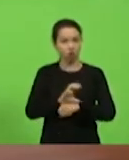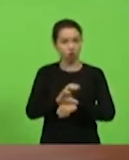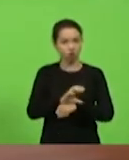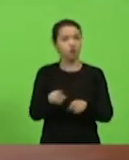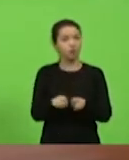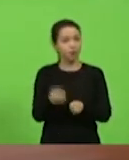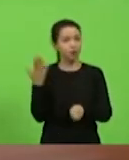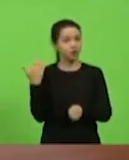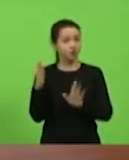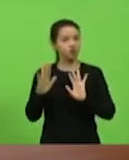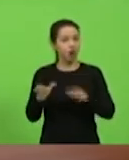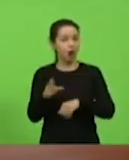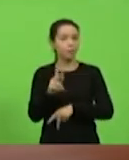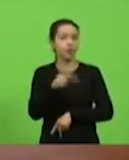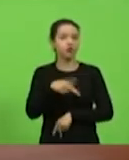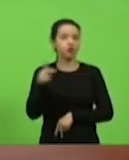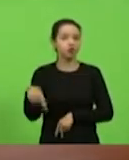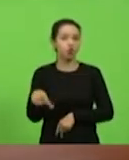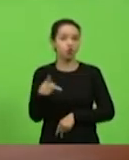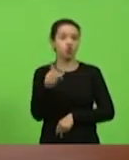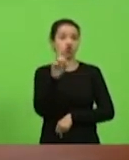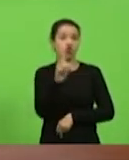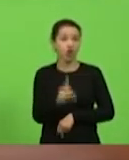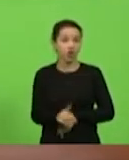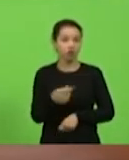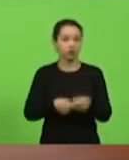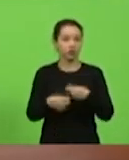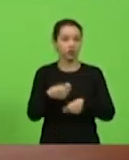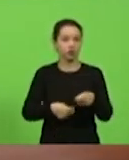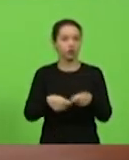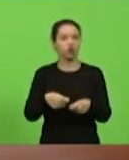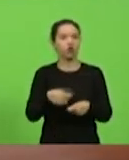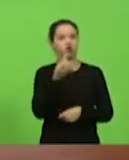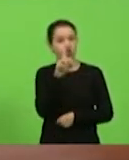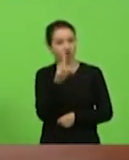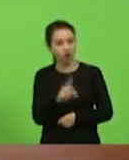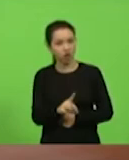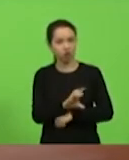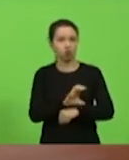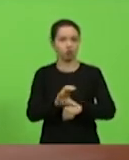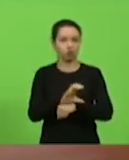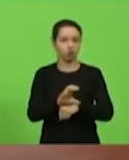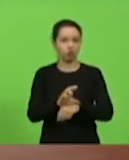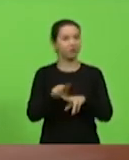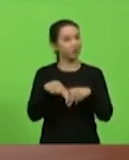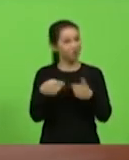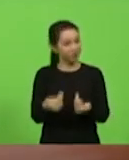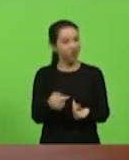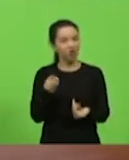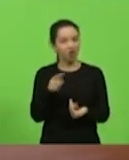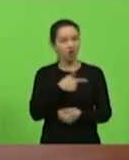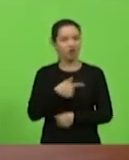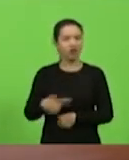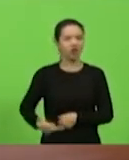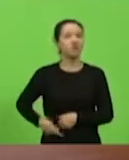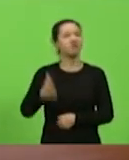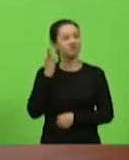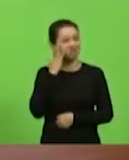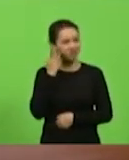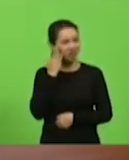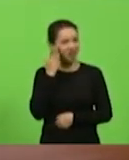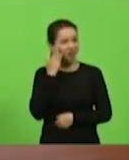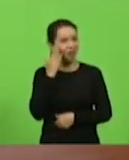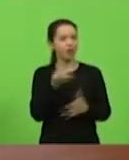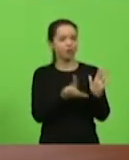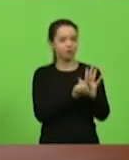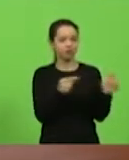de Direito Administrativo e Direito Constitucional. Portanto, o governador sabia da ilegalidade da antecipação do